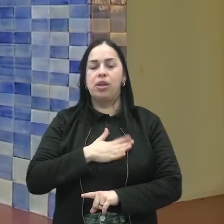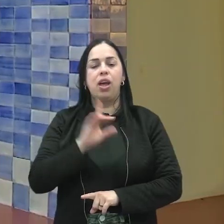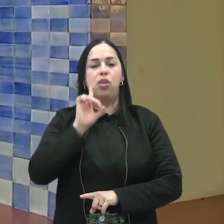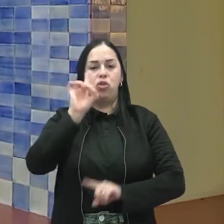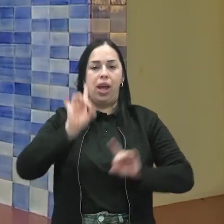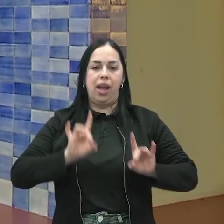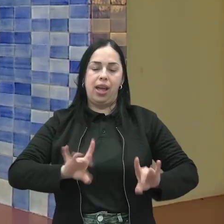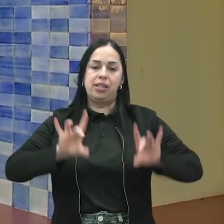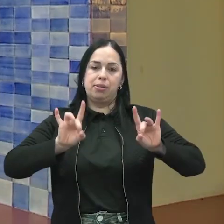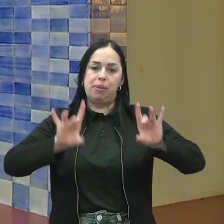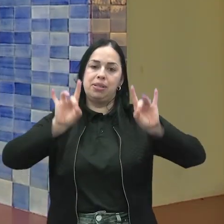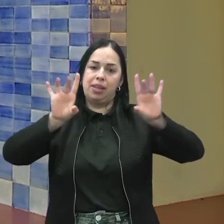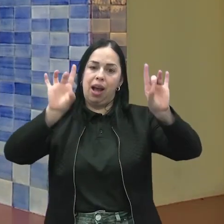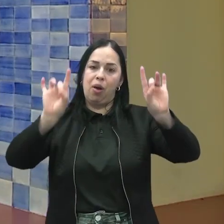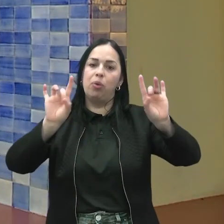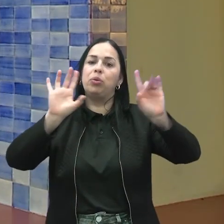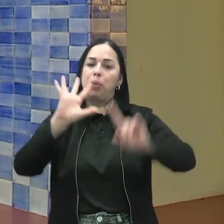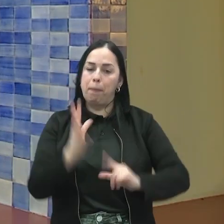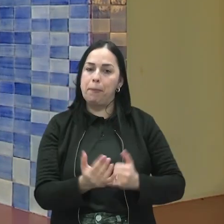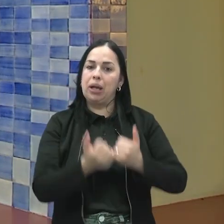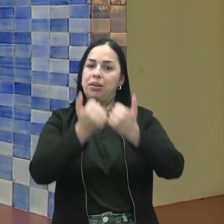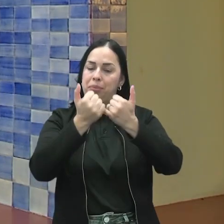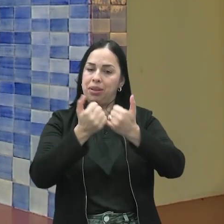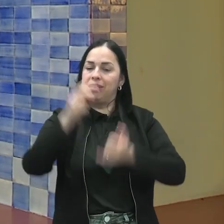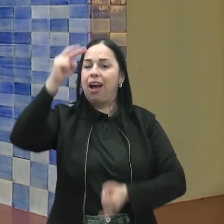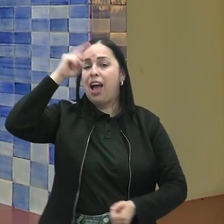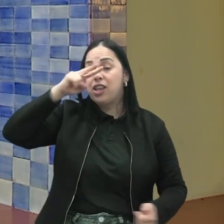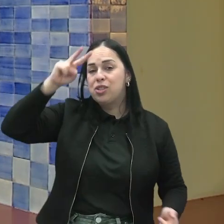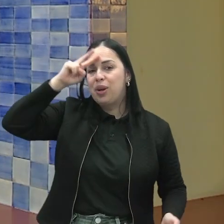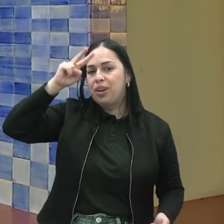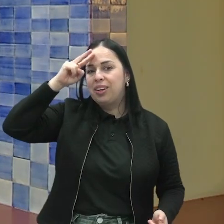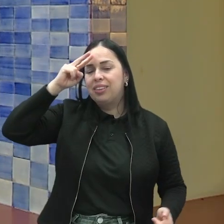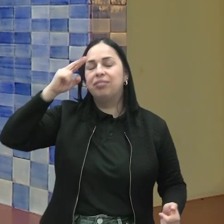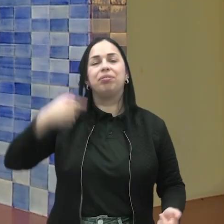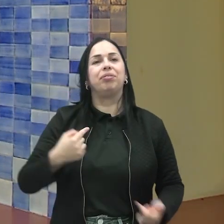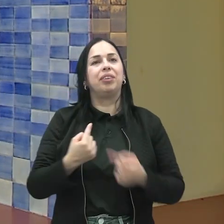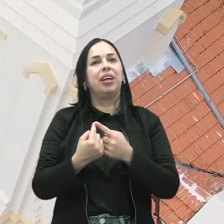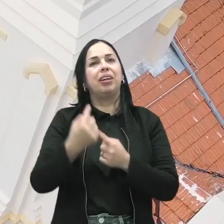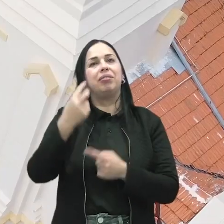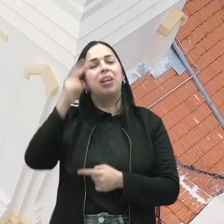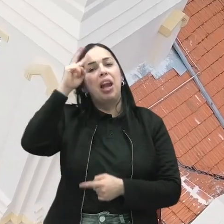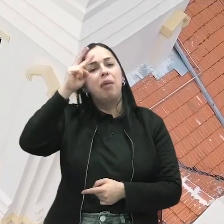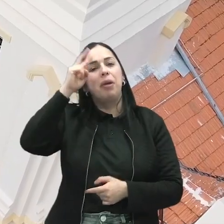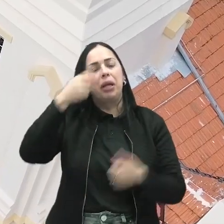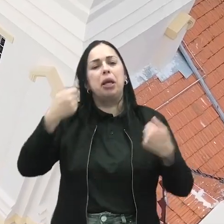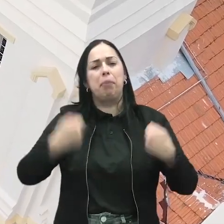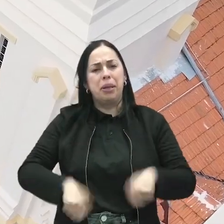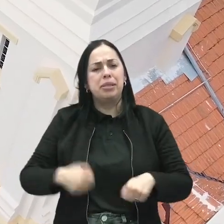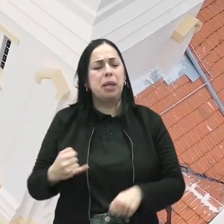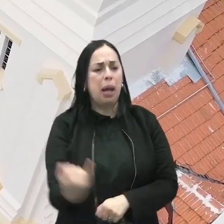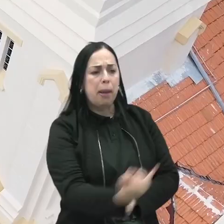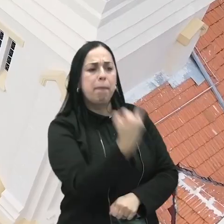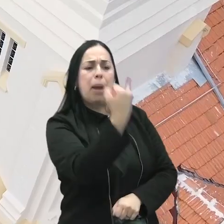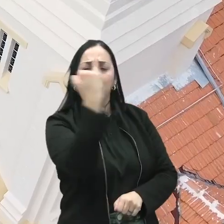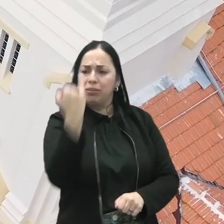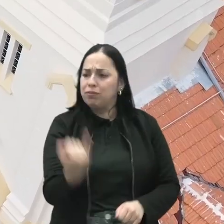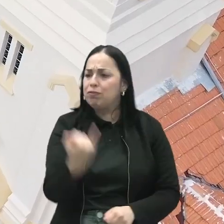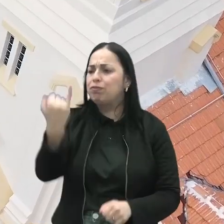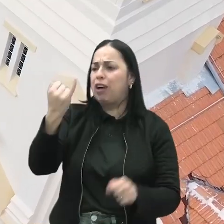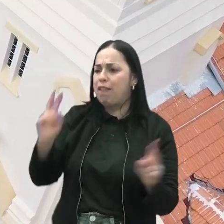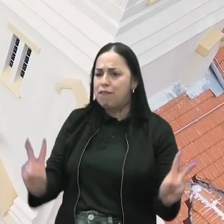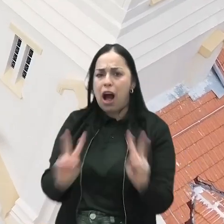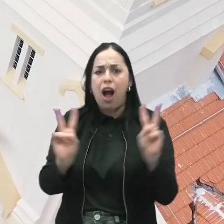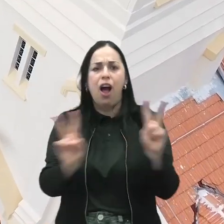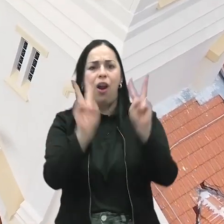é celebrado o Dia Nacional do Patrimônio Histórico, uma data que nos lembra da importância de